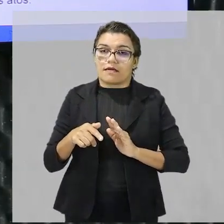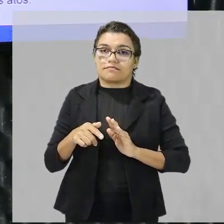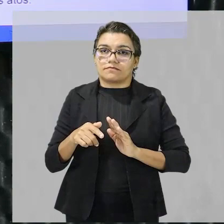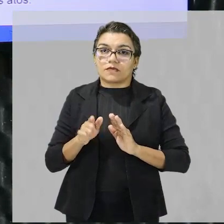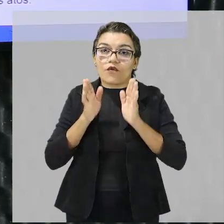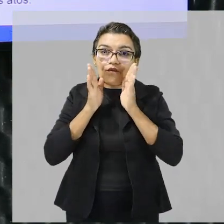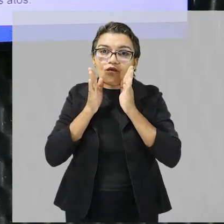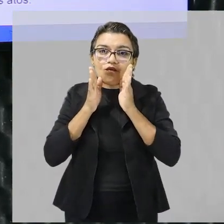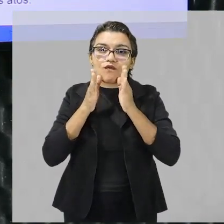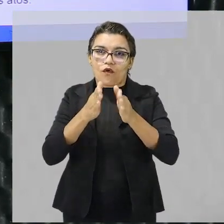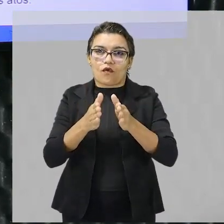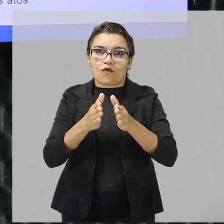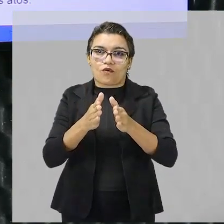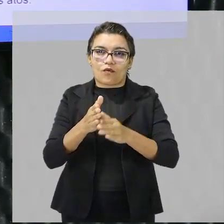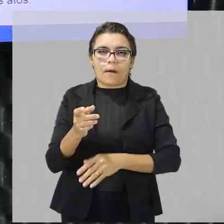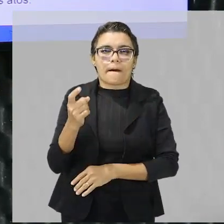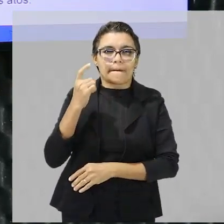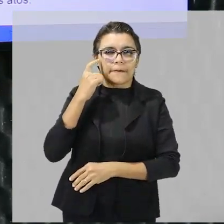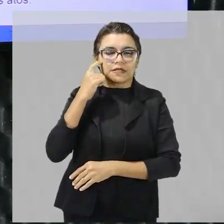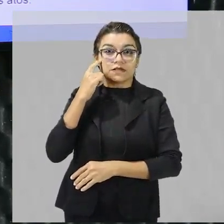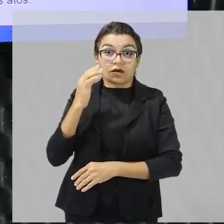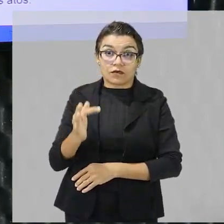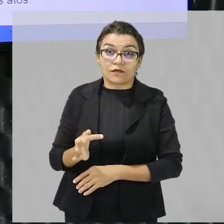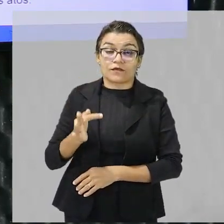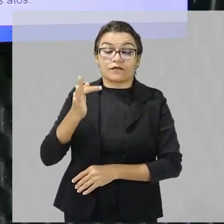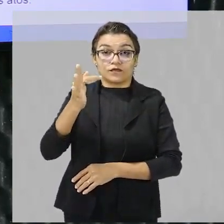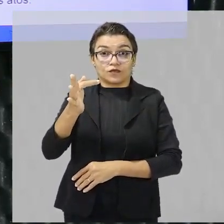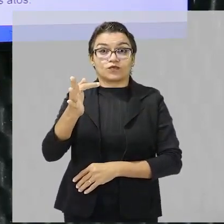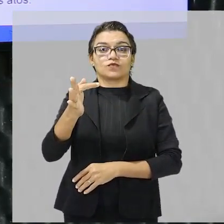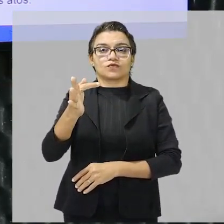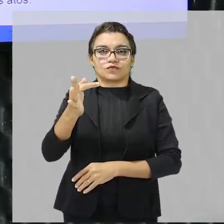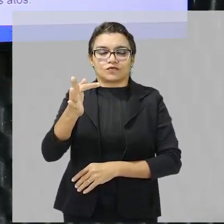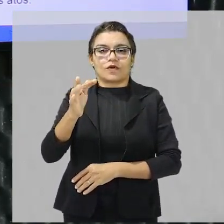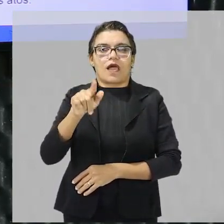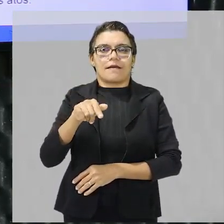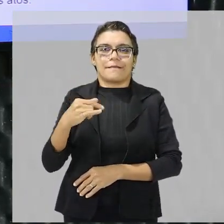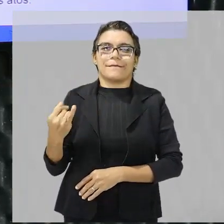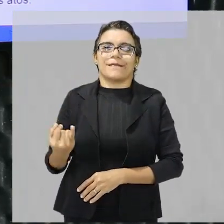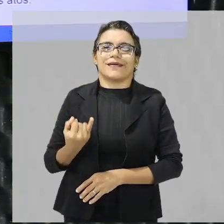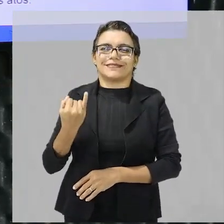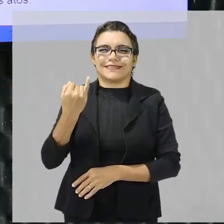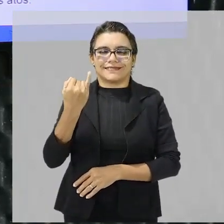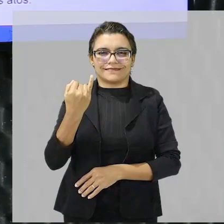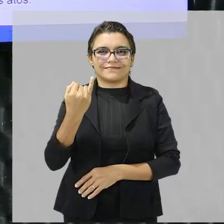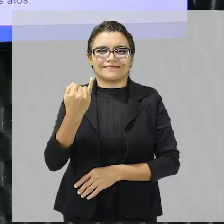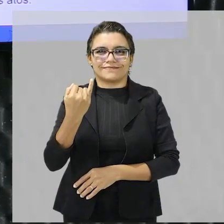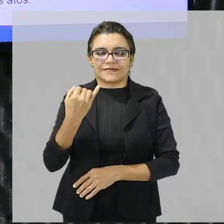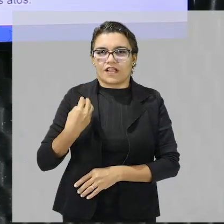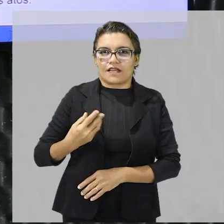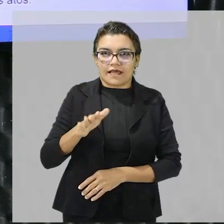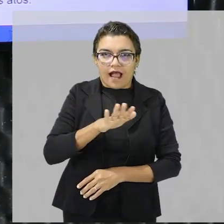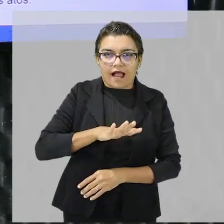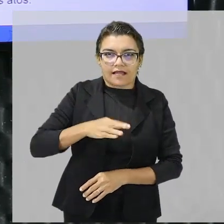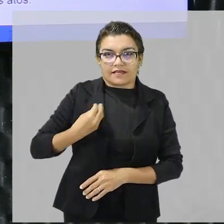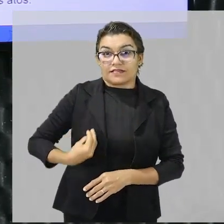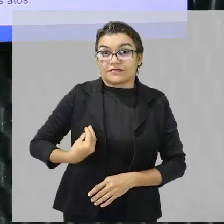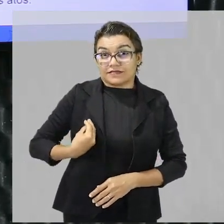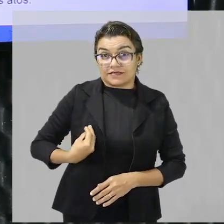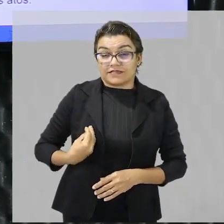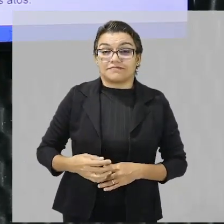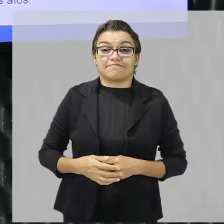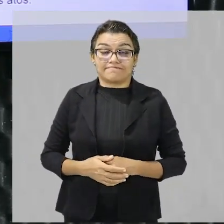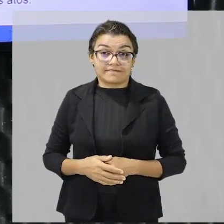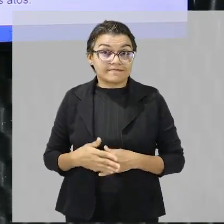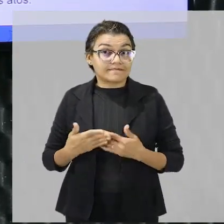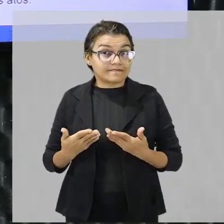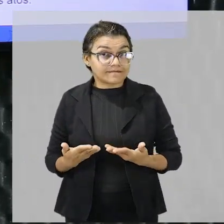frente, pensar no futuro, estar antecipado, isso é importante para o existencialismo. Então,